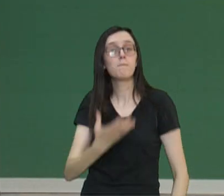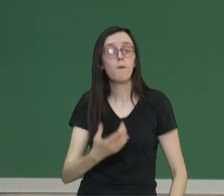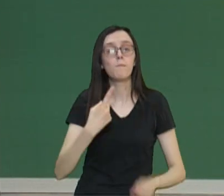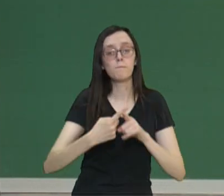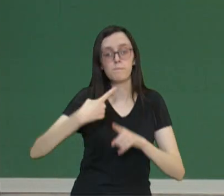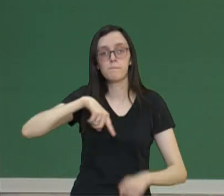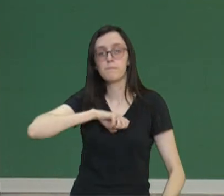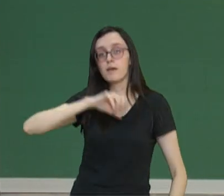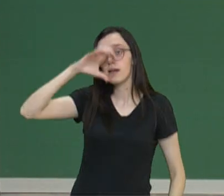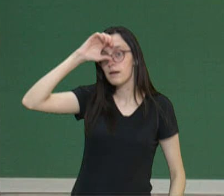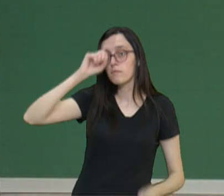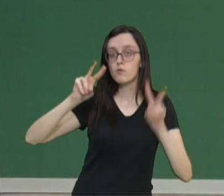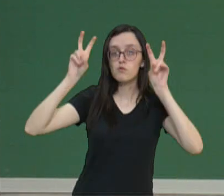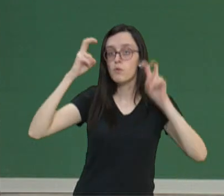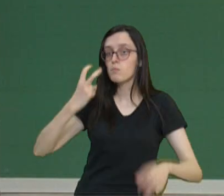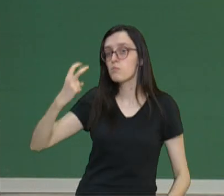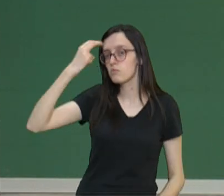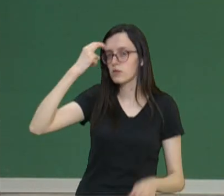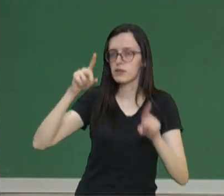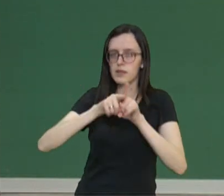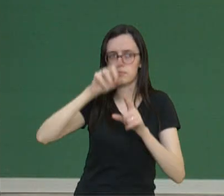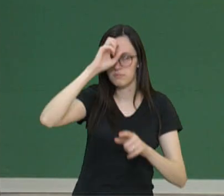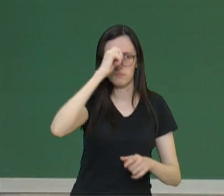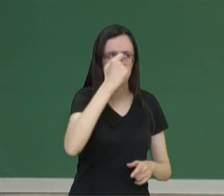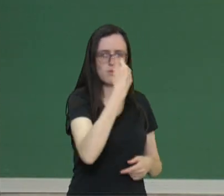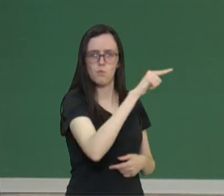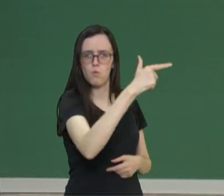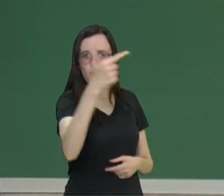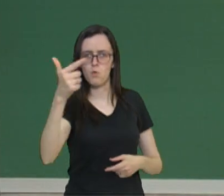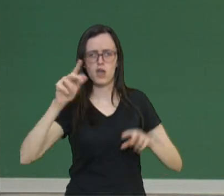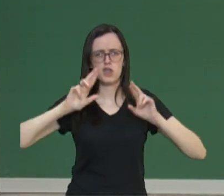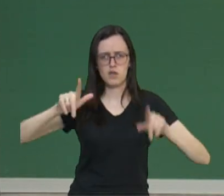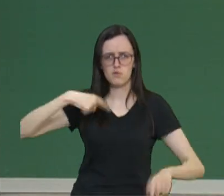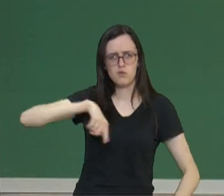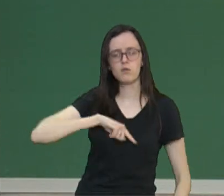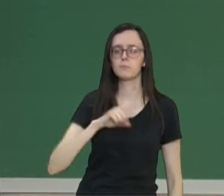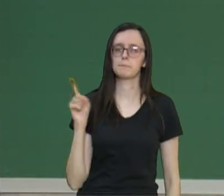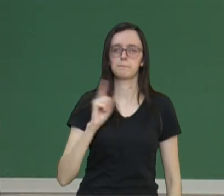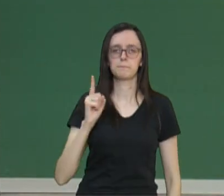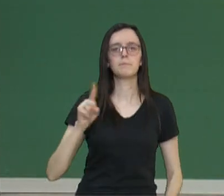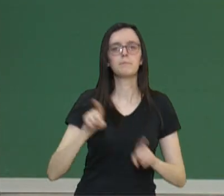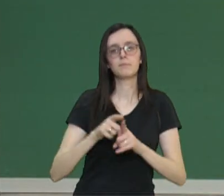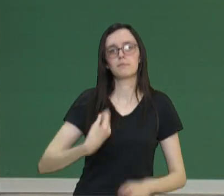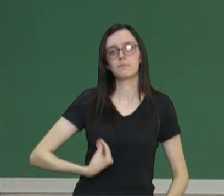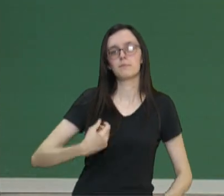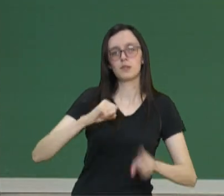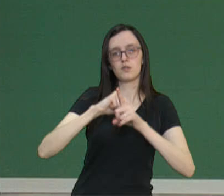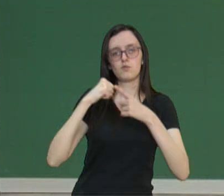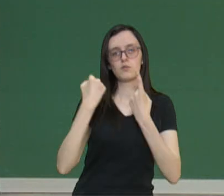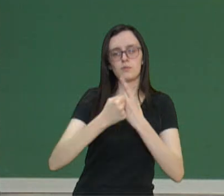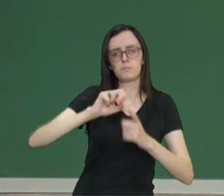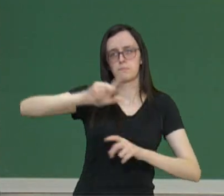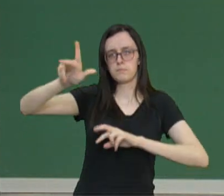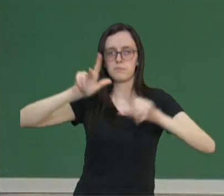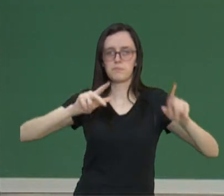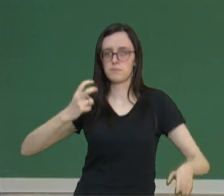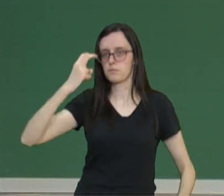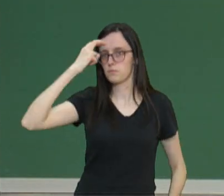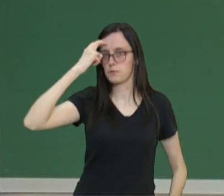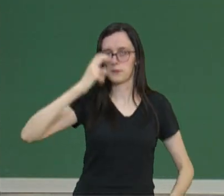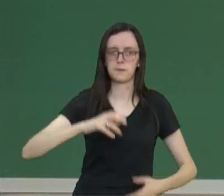sobre nós mesmos e também sobre os outros, que não são tão diferentes assim de nós, e vivemos em sociedades multiculturais, unindo várias